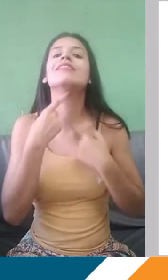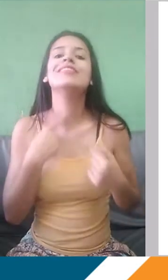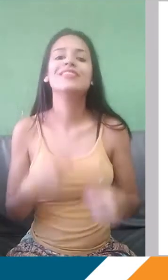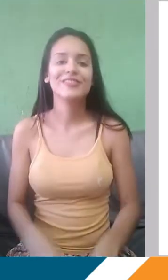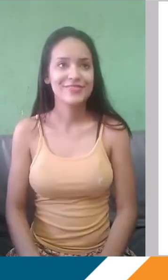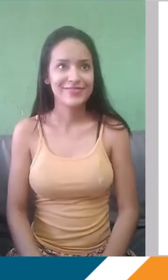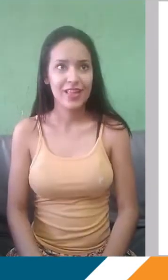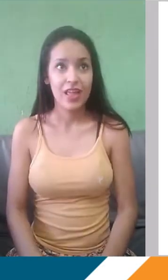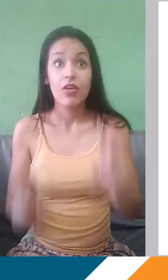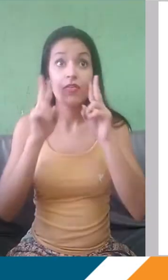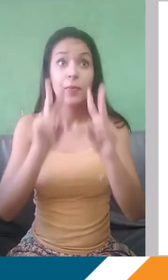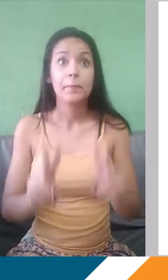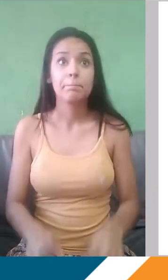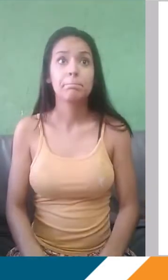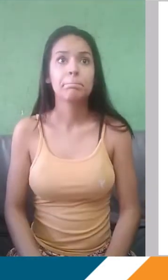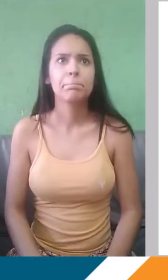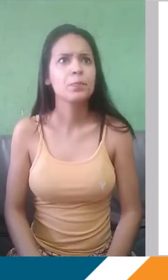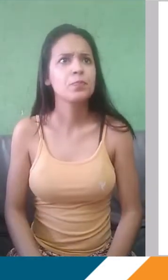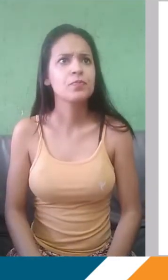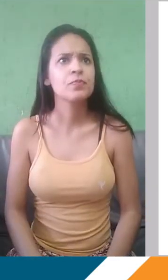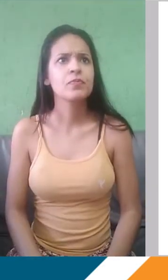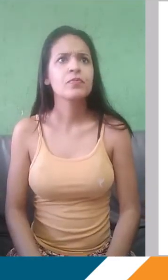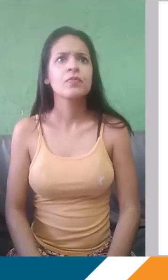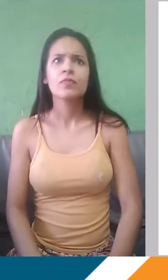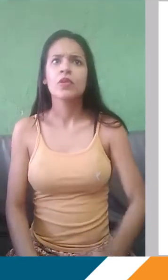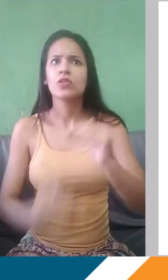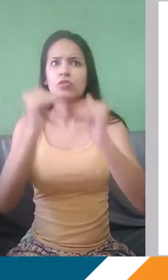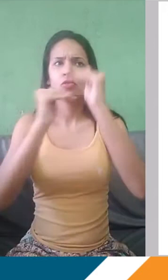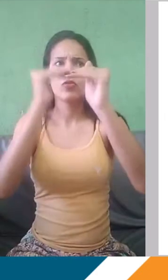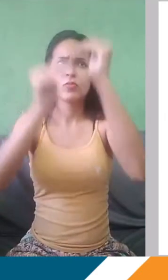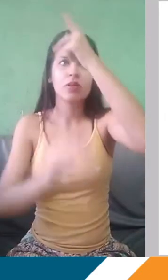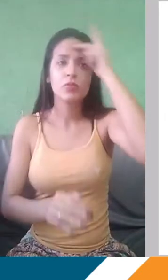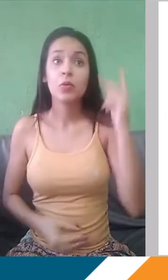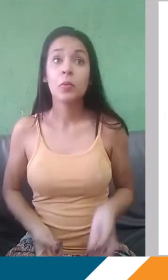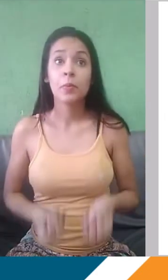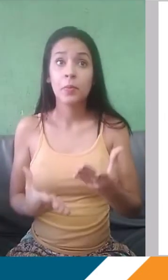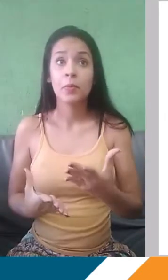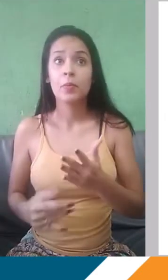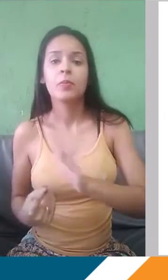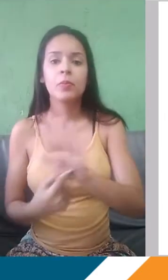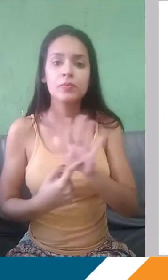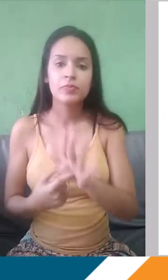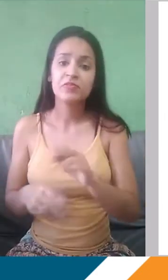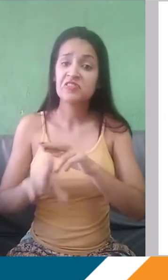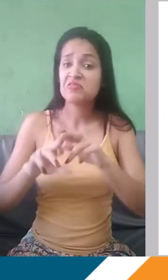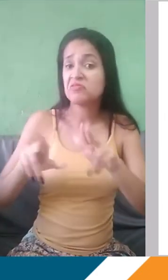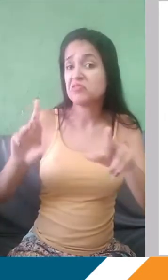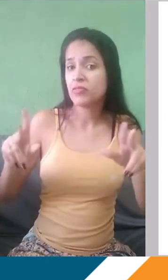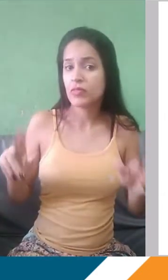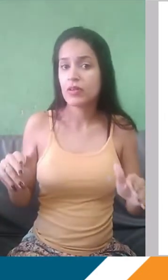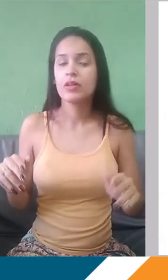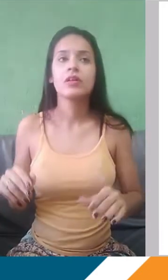Vejamos o enunciado. Ao abordar uma etapa do desenvolvimento humano, o poema mobiliza diferentes estratégias